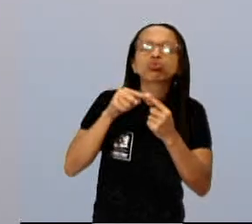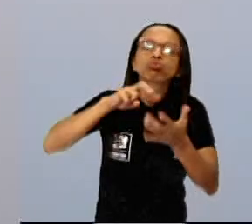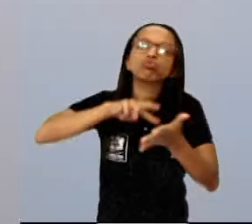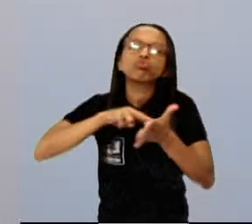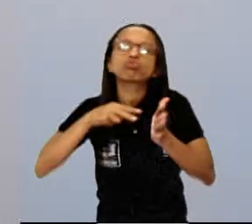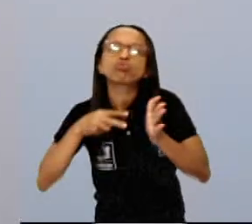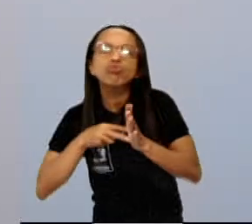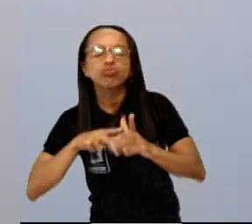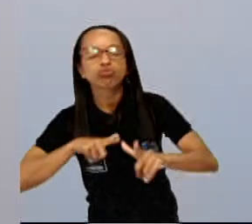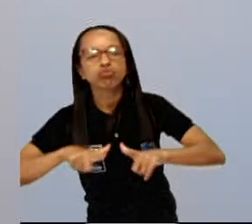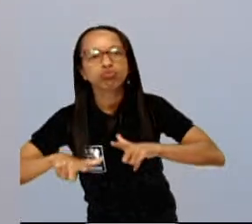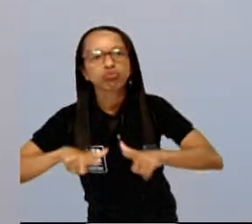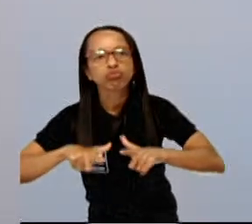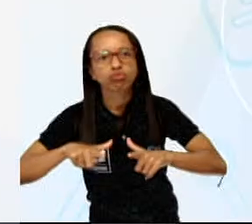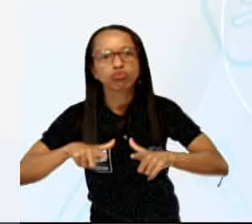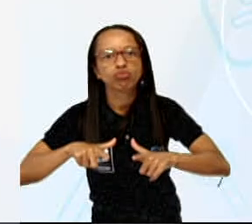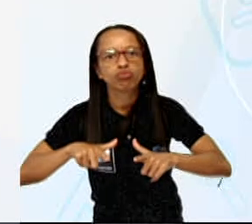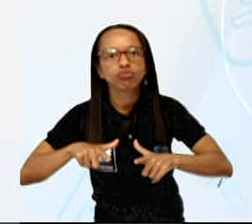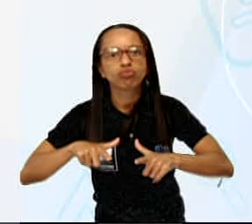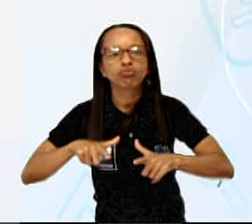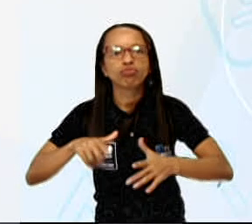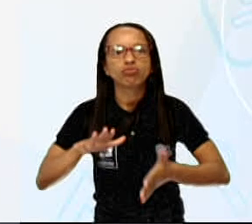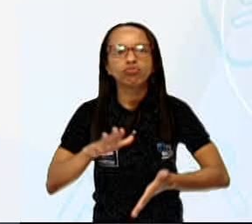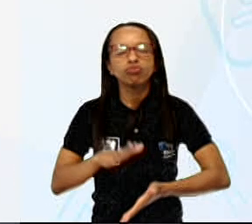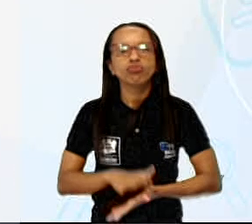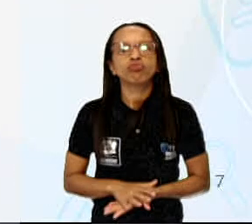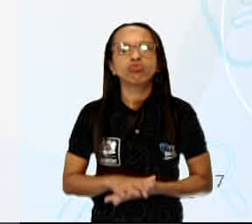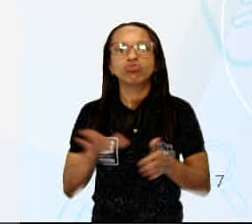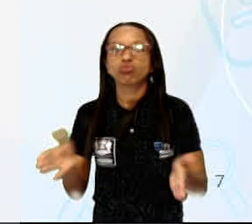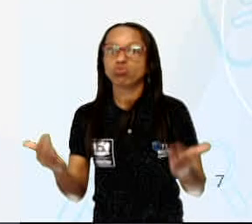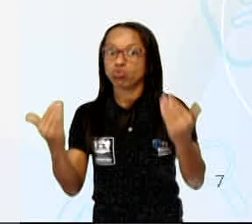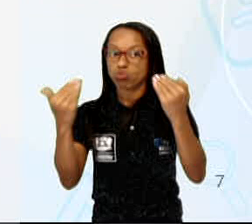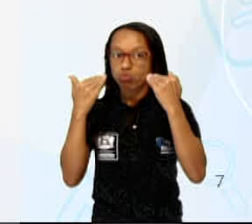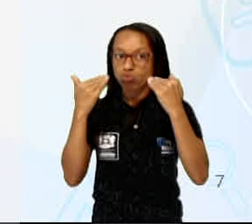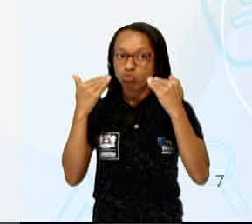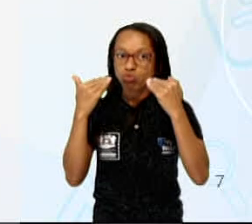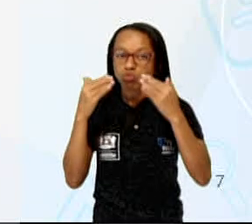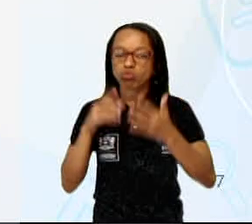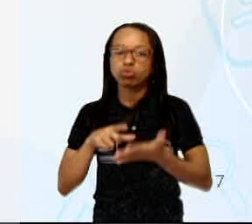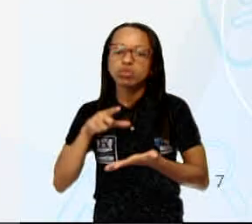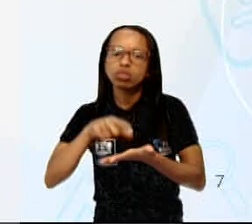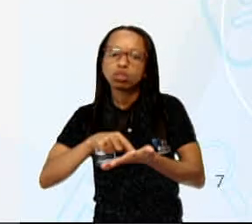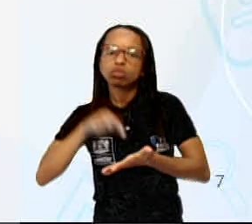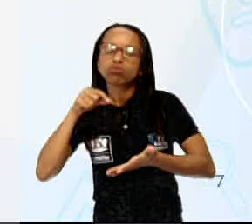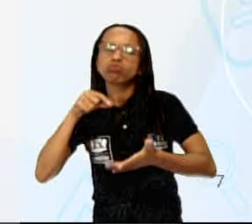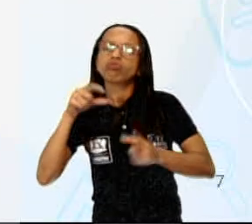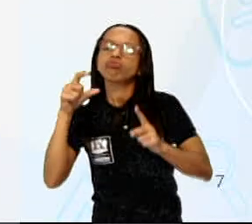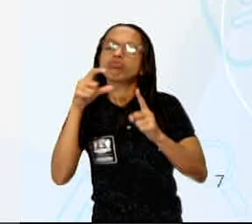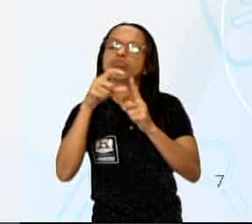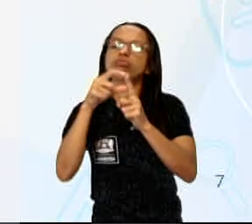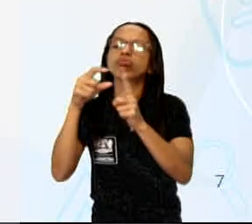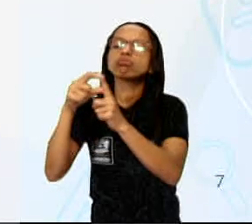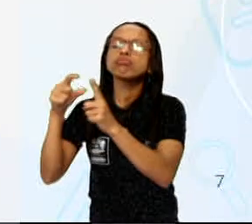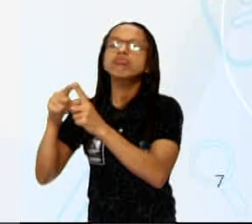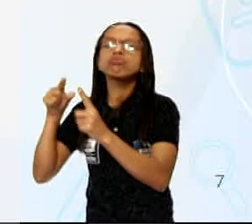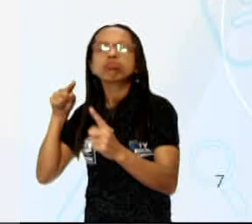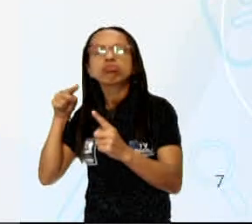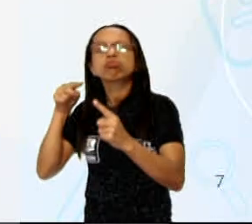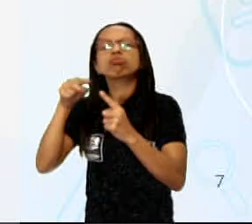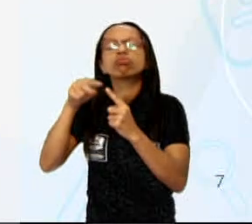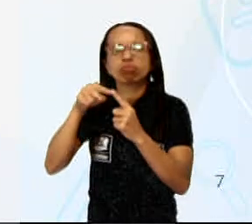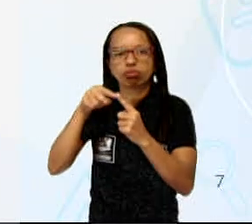nossos encontros? Entre eles, eu chamo a atenção para escolhas de expressões de efeito.